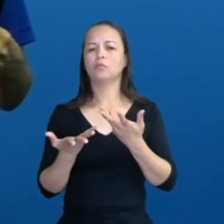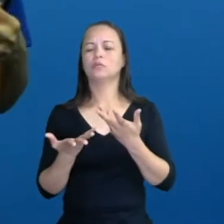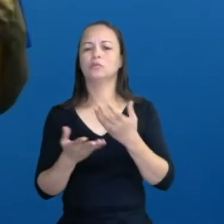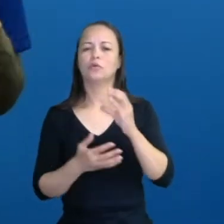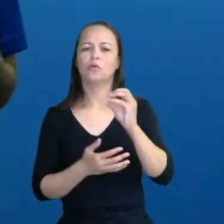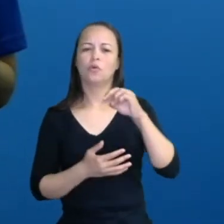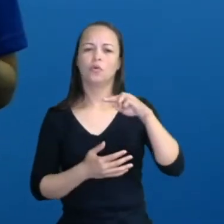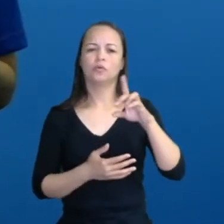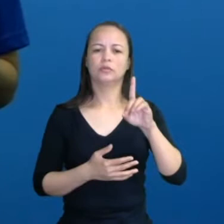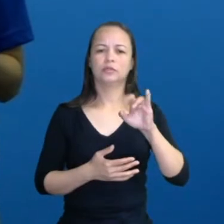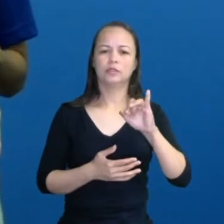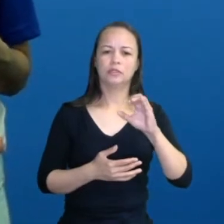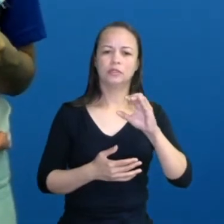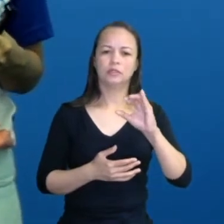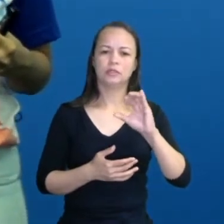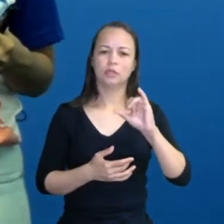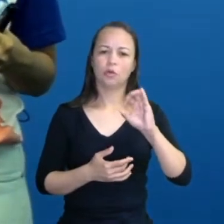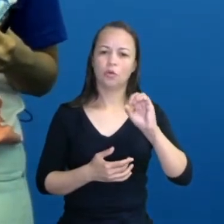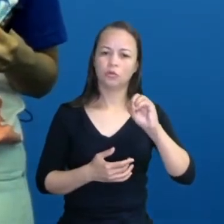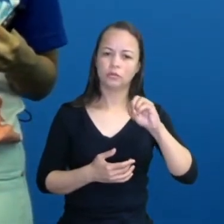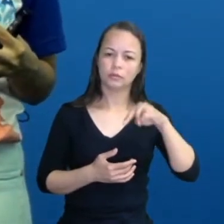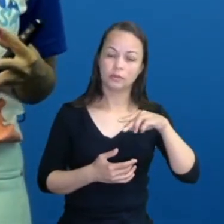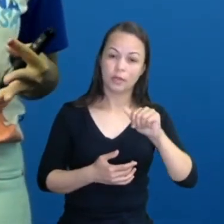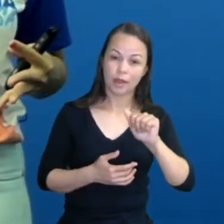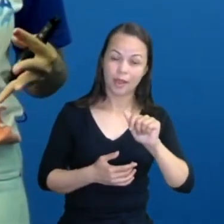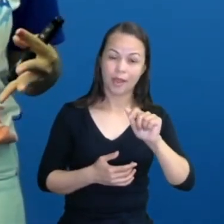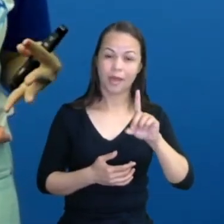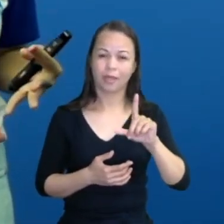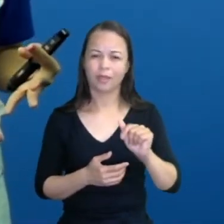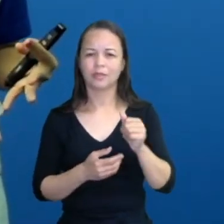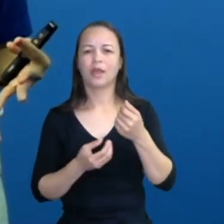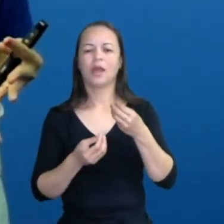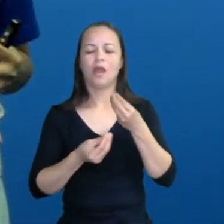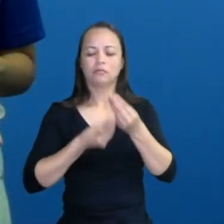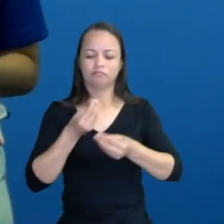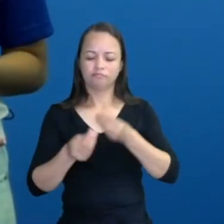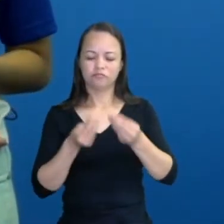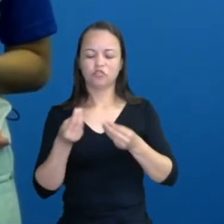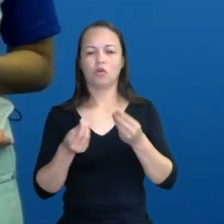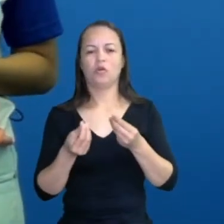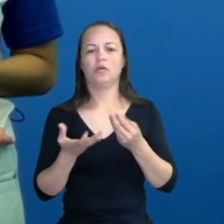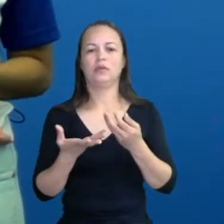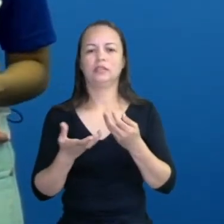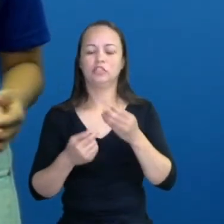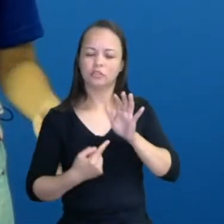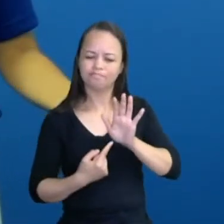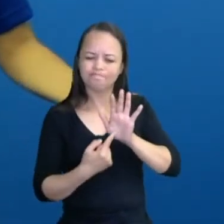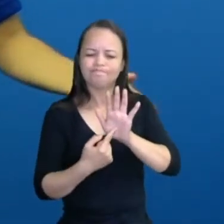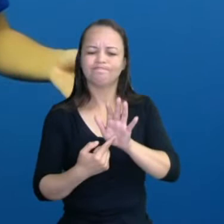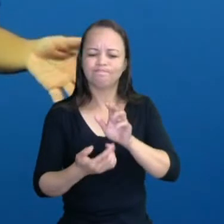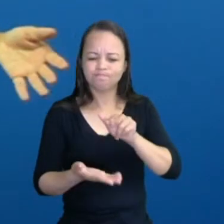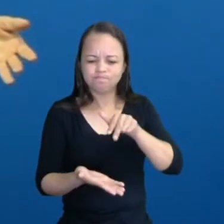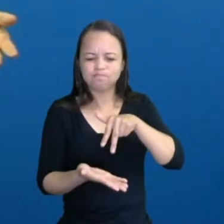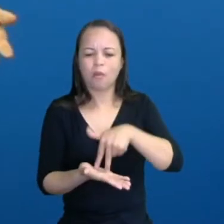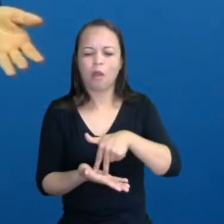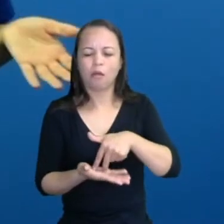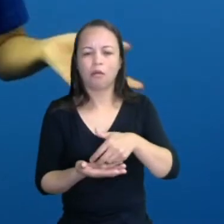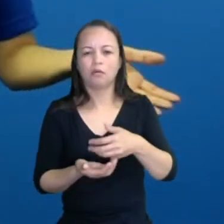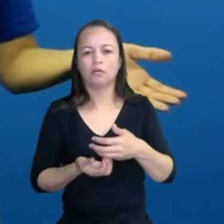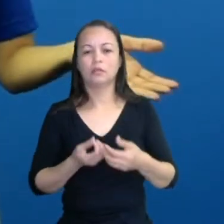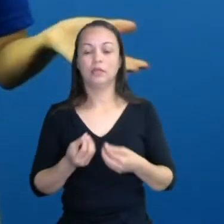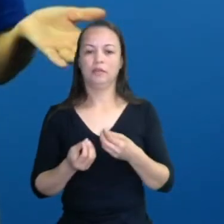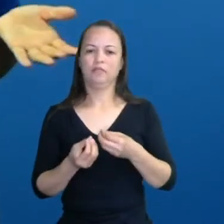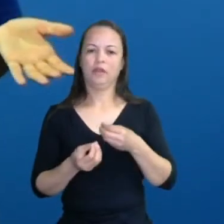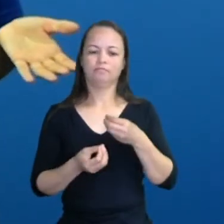condicionada ou atrelada a uma forma que já está imposta, ele vai